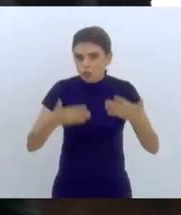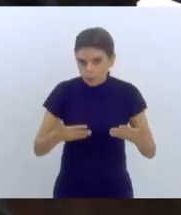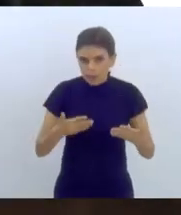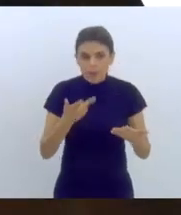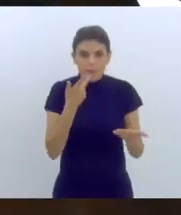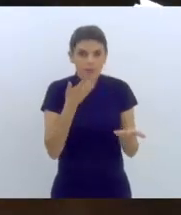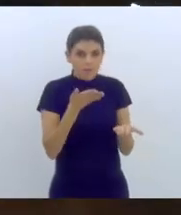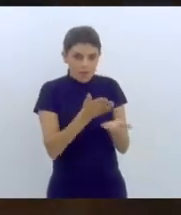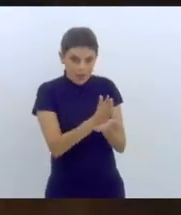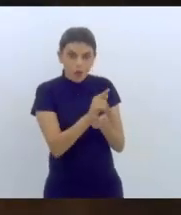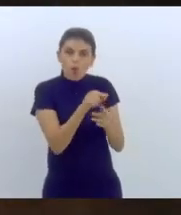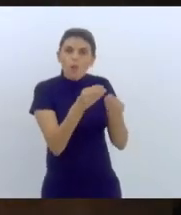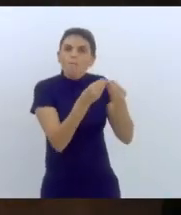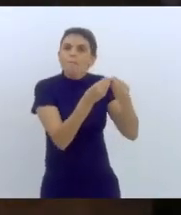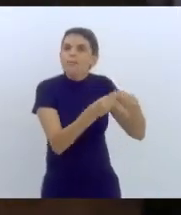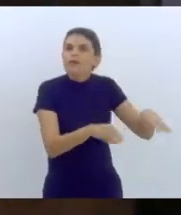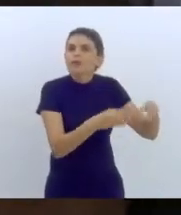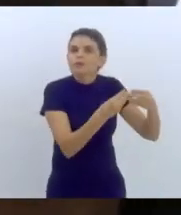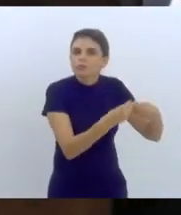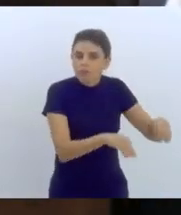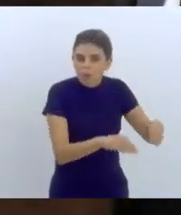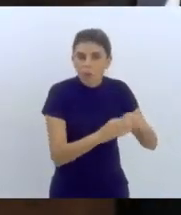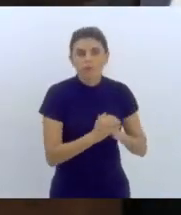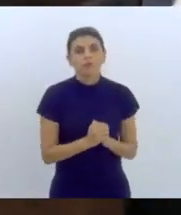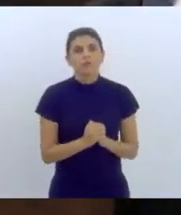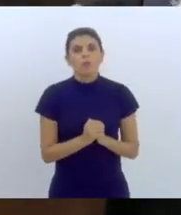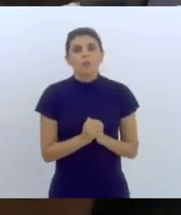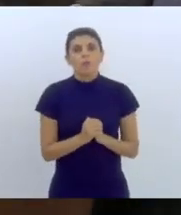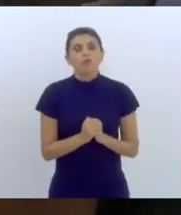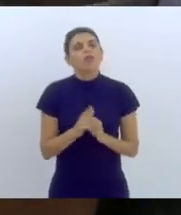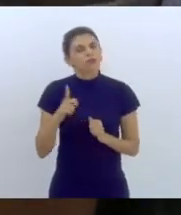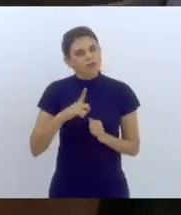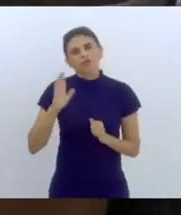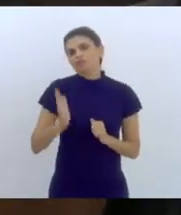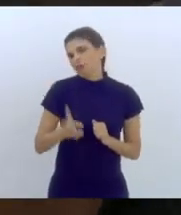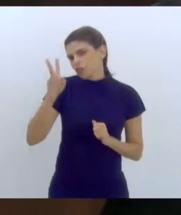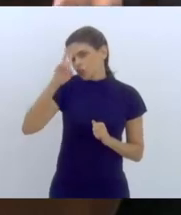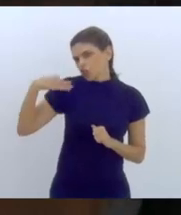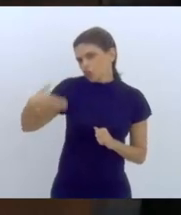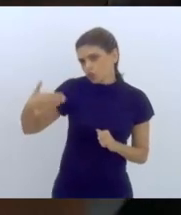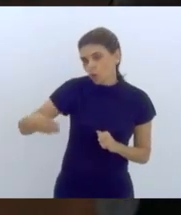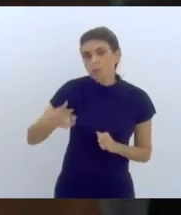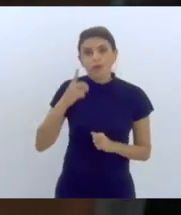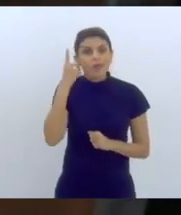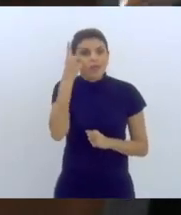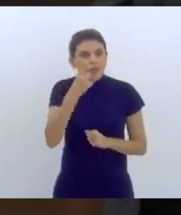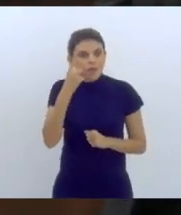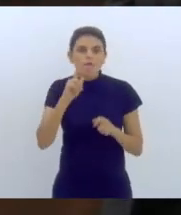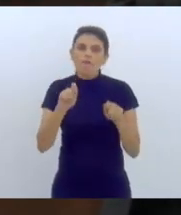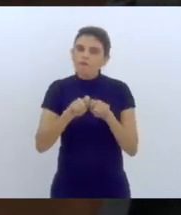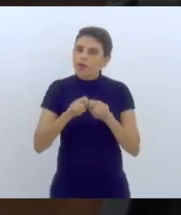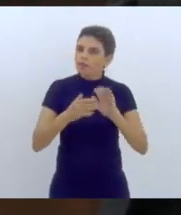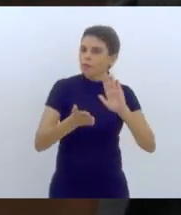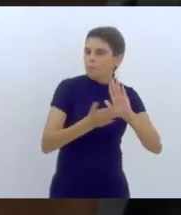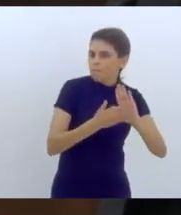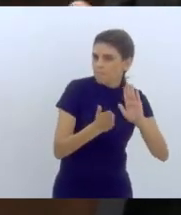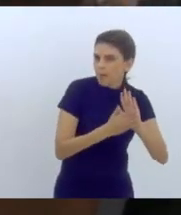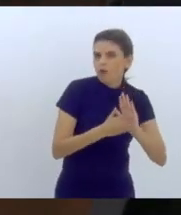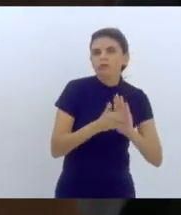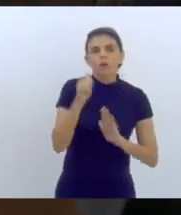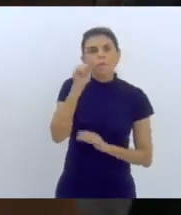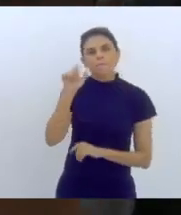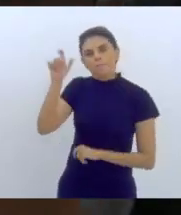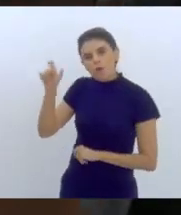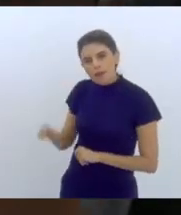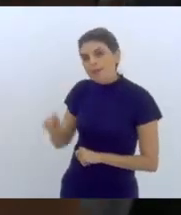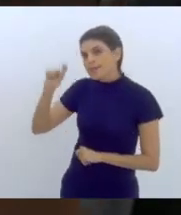pela prejudicabilidade é de uma deputada dessa casa que tem história, uma deputada que faz a pauta da mulher, uma deputada negra, que